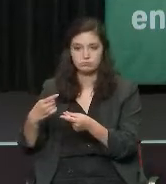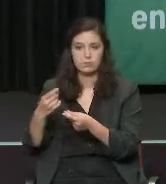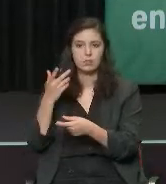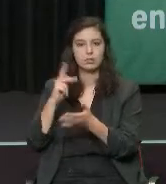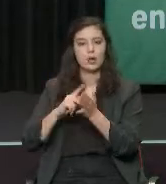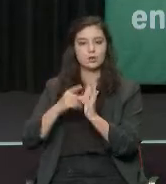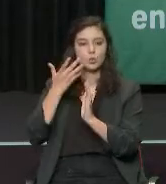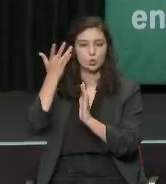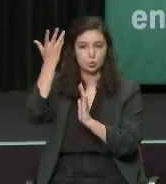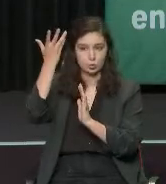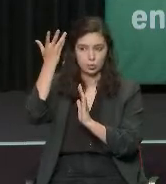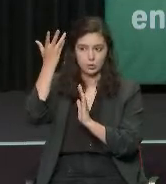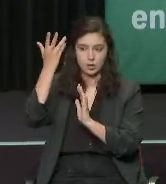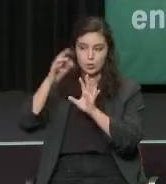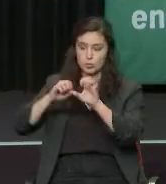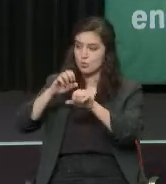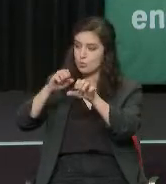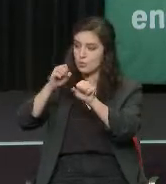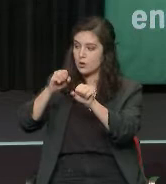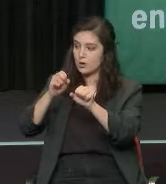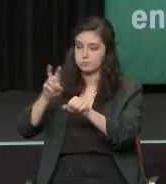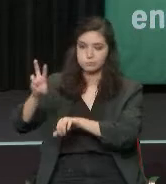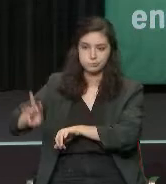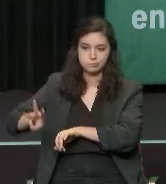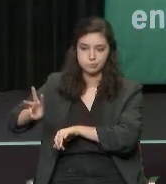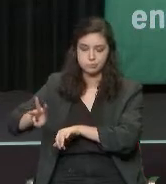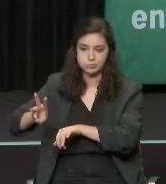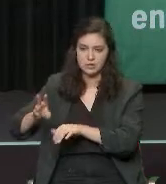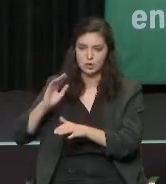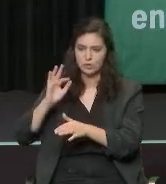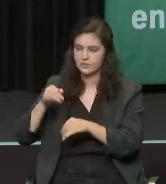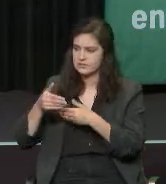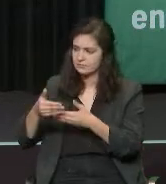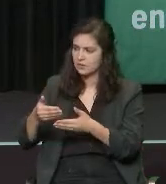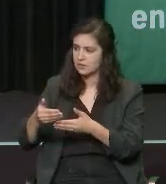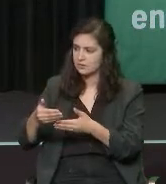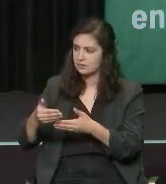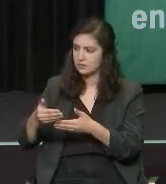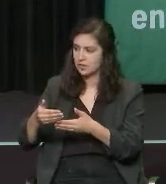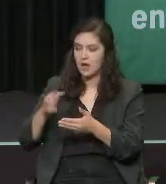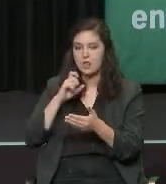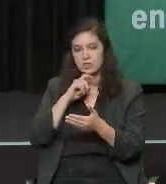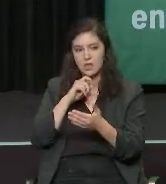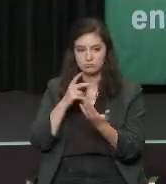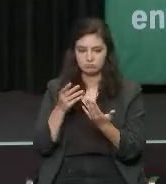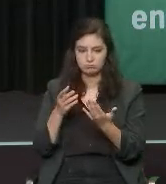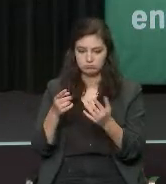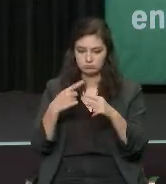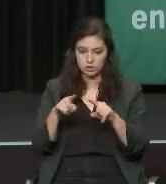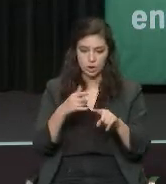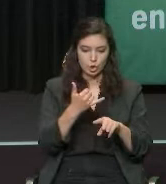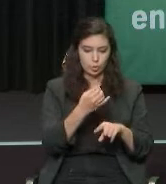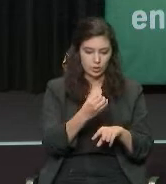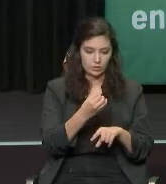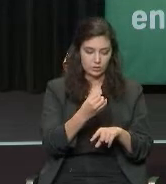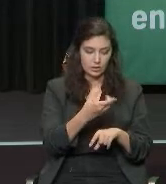aplicando técnicas de inteligência artificial, conseguimos produzir uma terceira fotografia, uma terceira imagem, em que vemos um